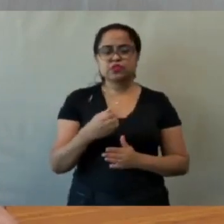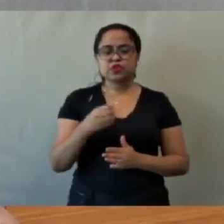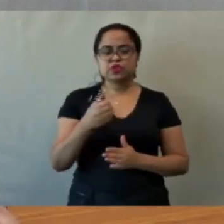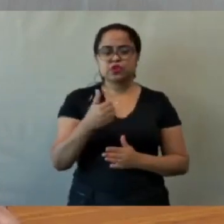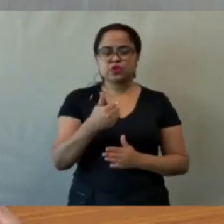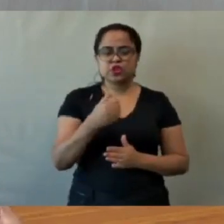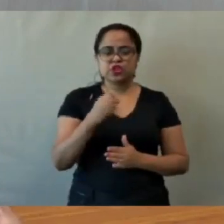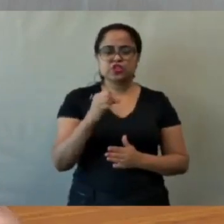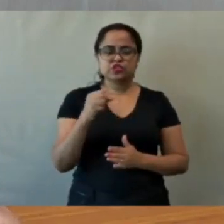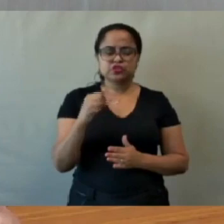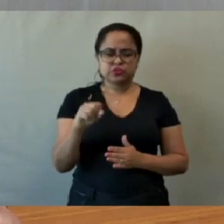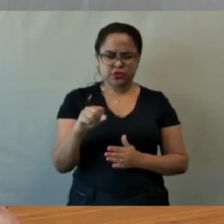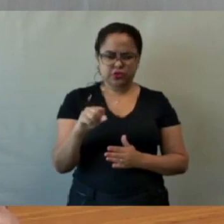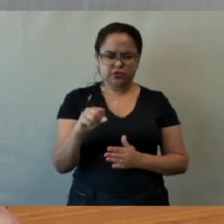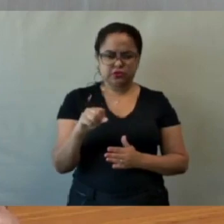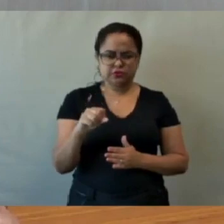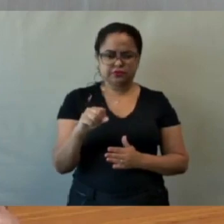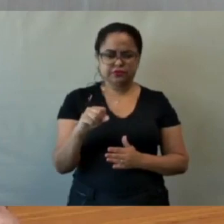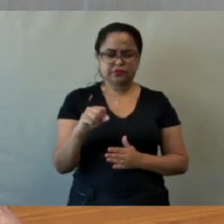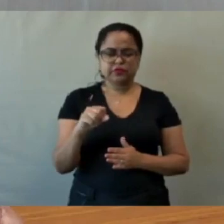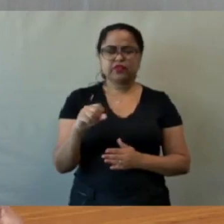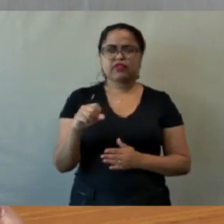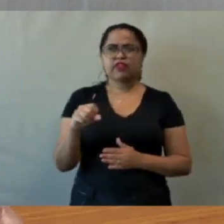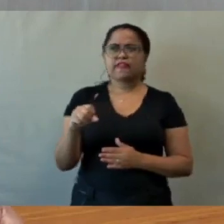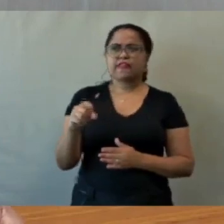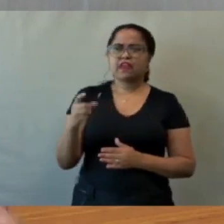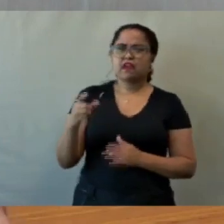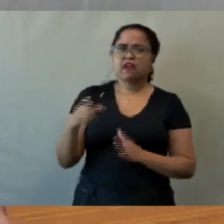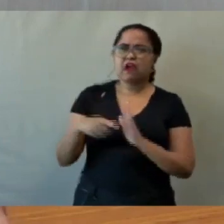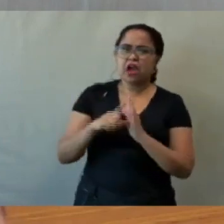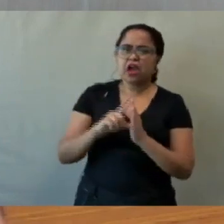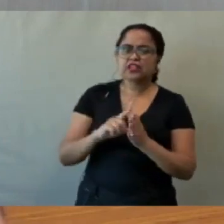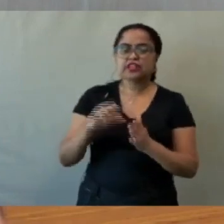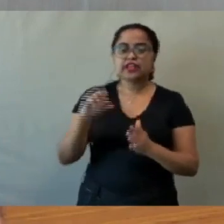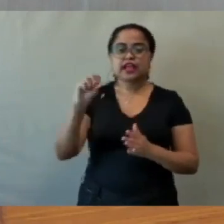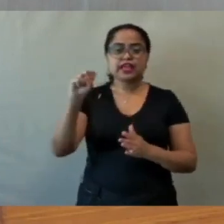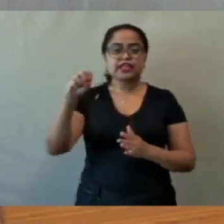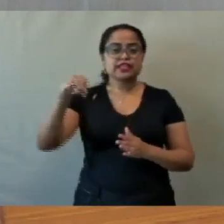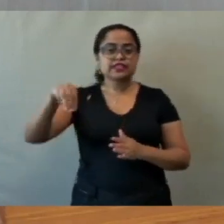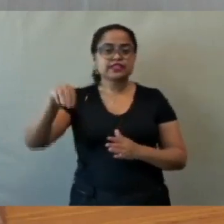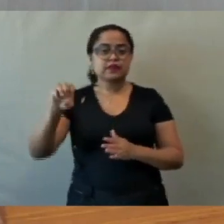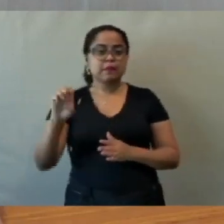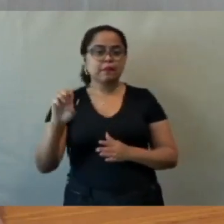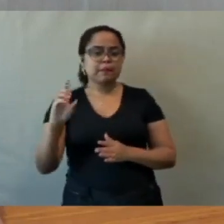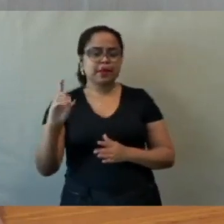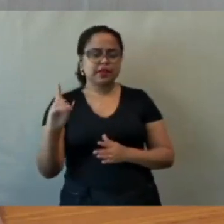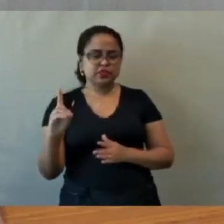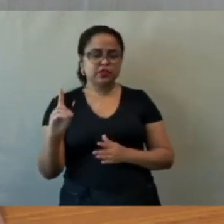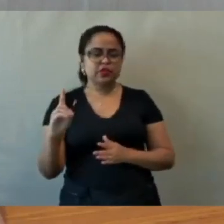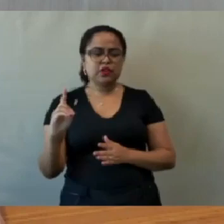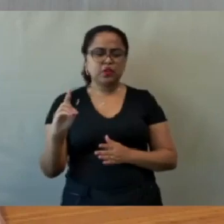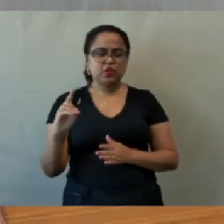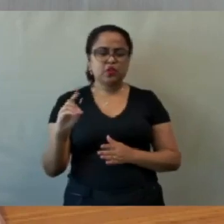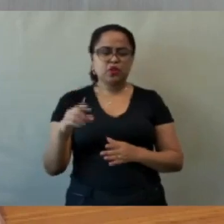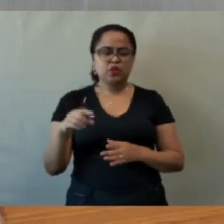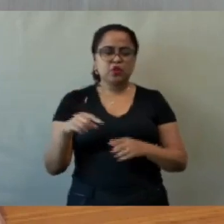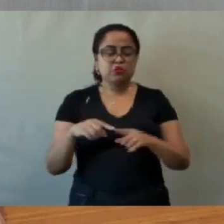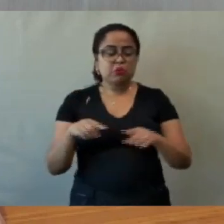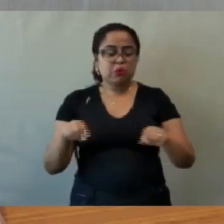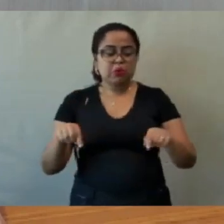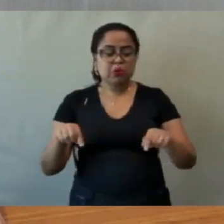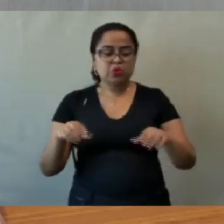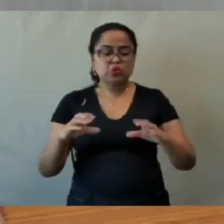2018, que era a SMED, né, que a gente era do caixa escolar. A gente tinha